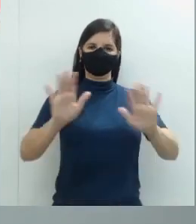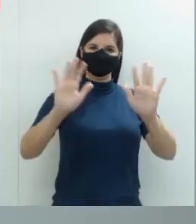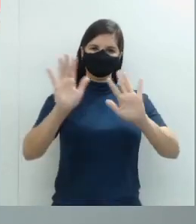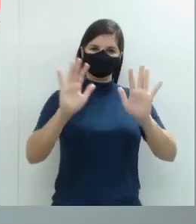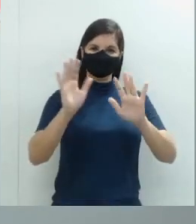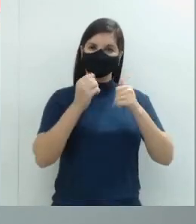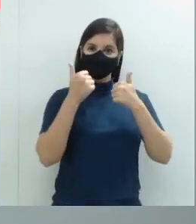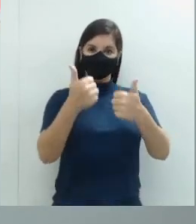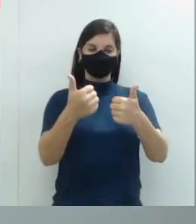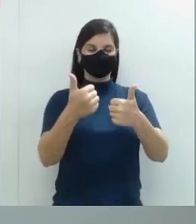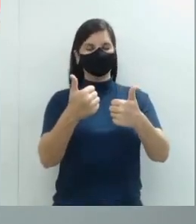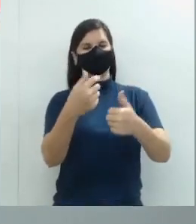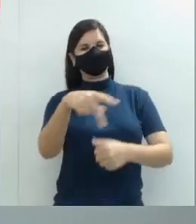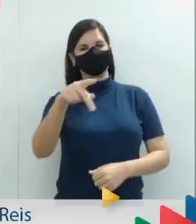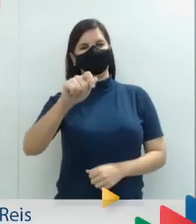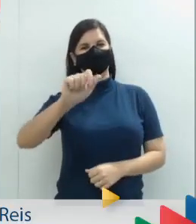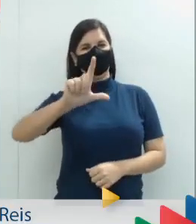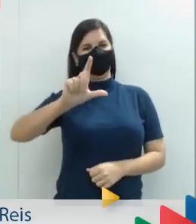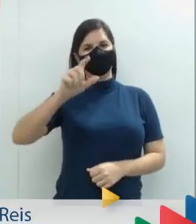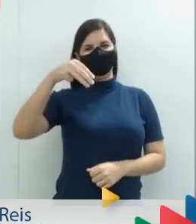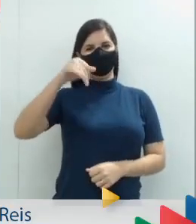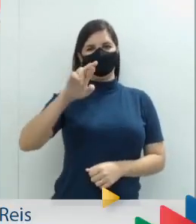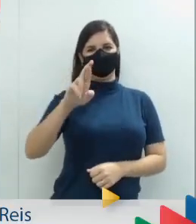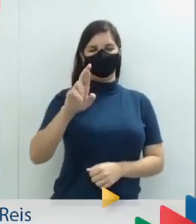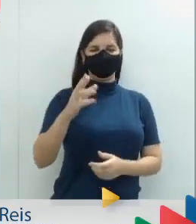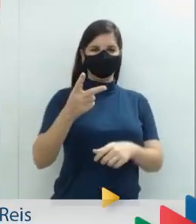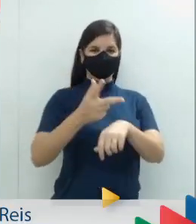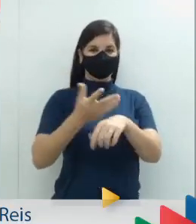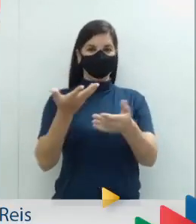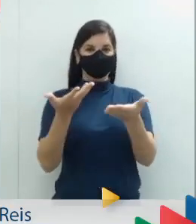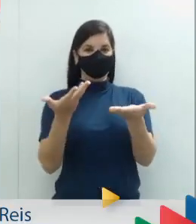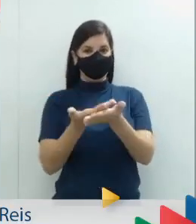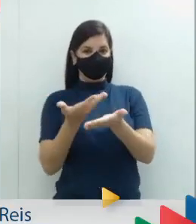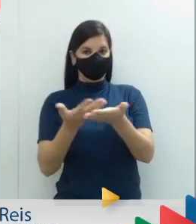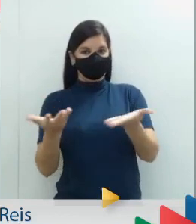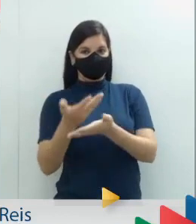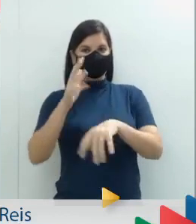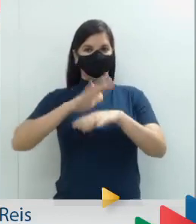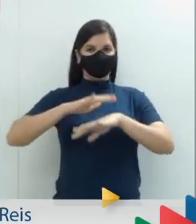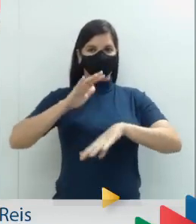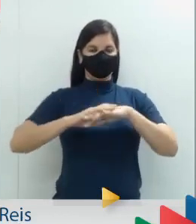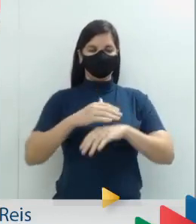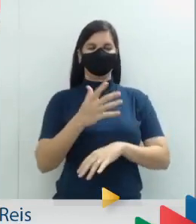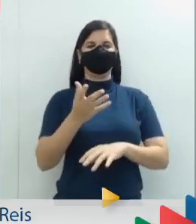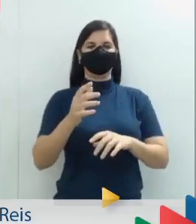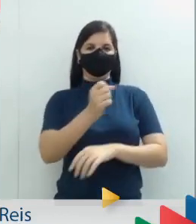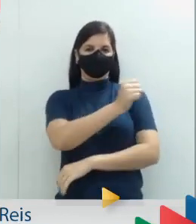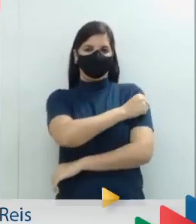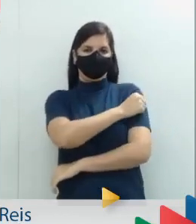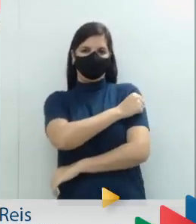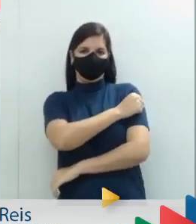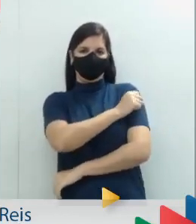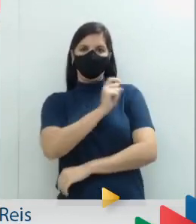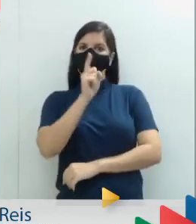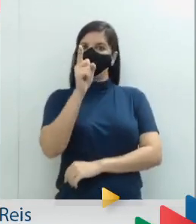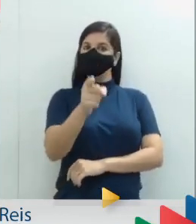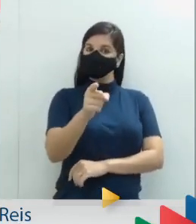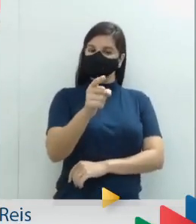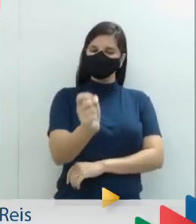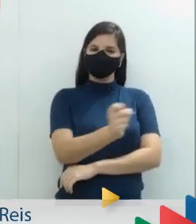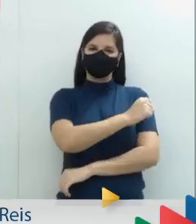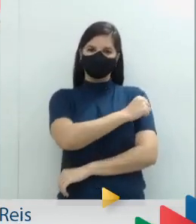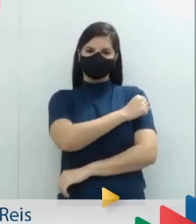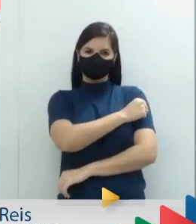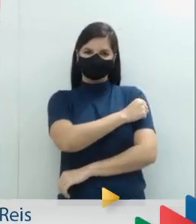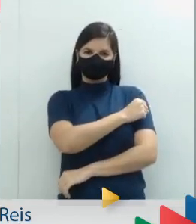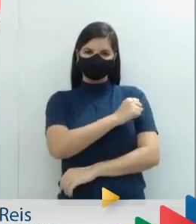Olá pessoal, tudo bom? Professor Almir Serpa, vídeo aula de hoje de matemática para a turma do oitavo ano, para você do oitavo ano, tá